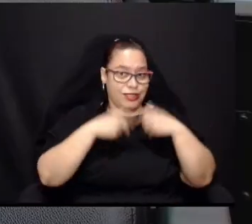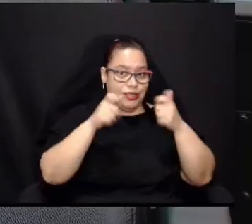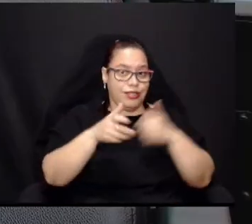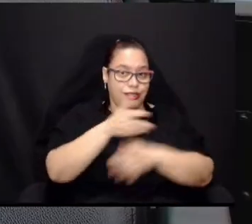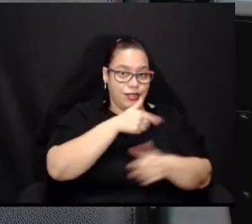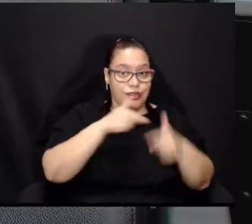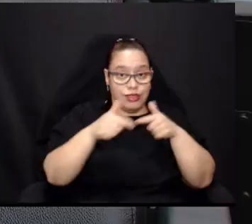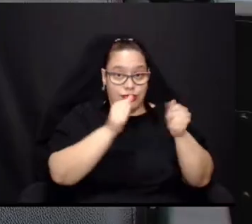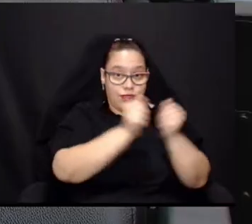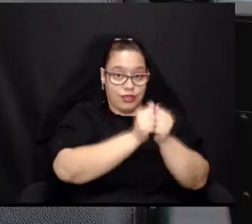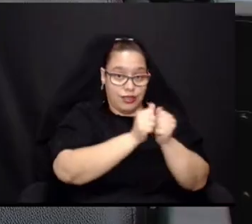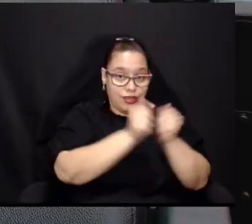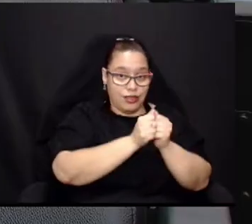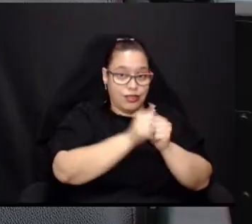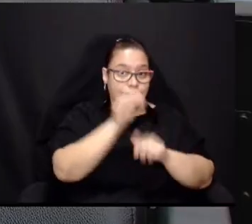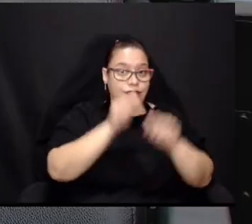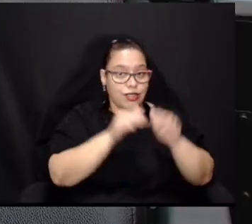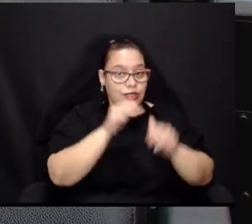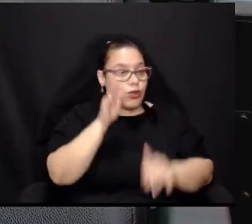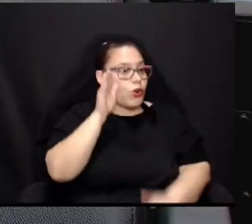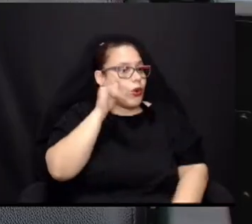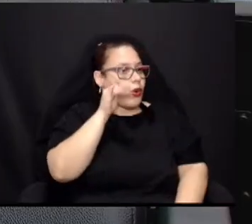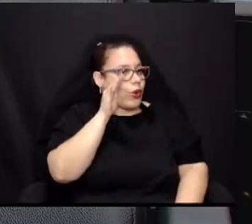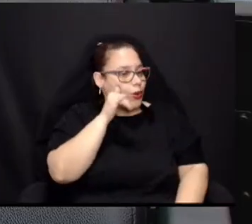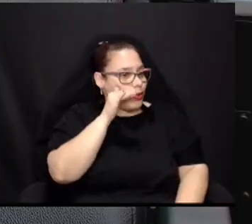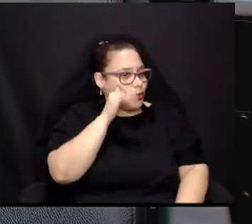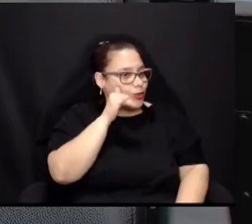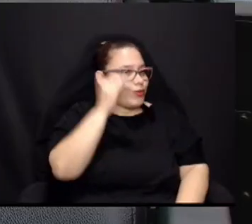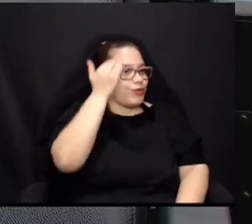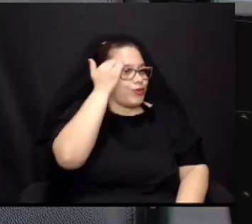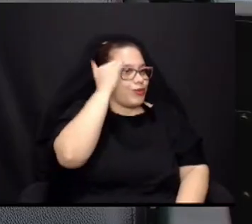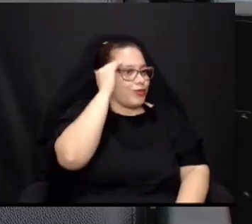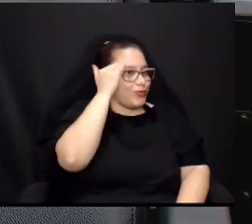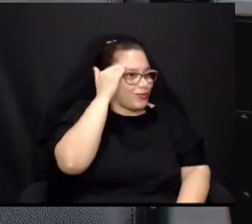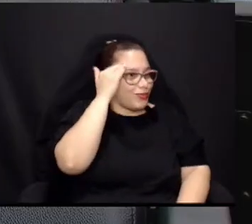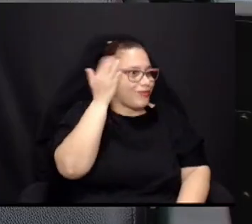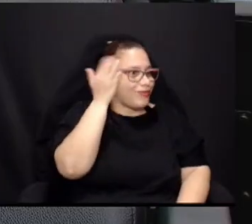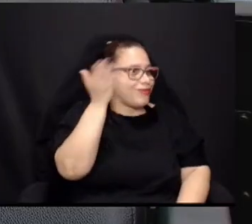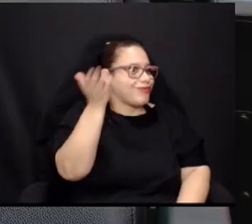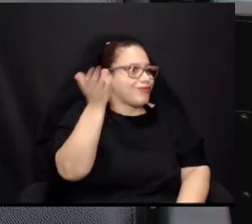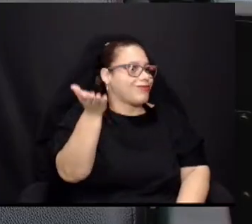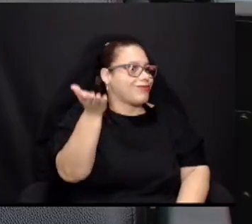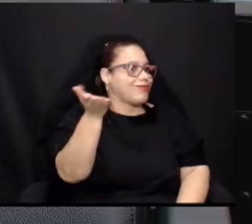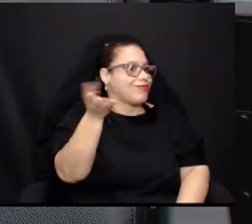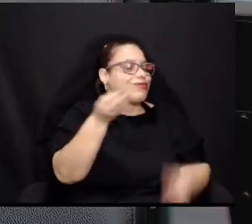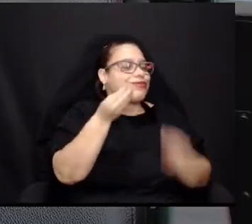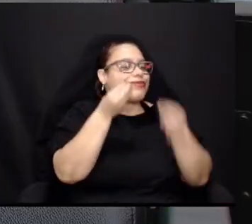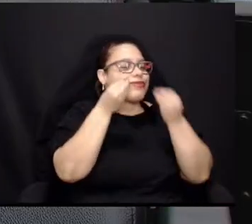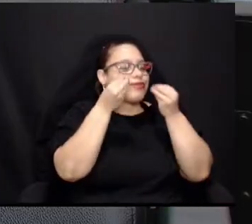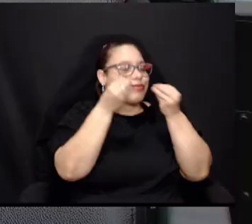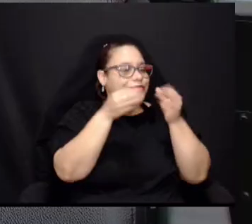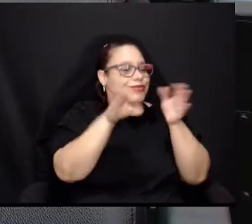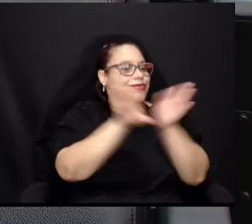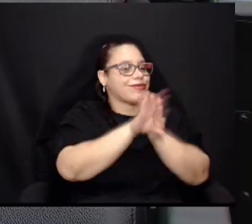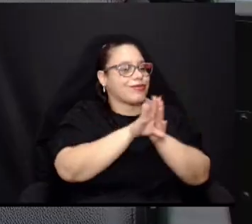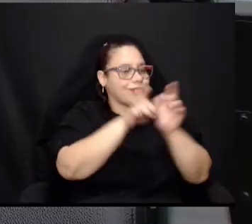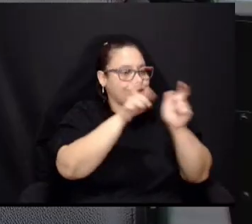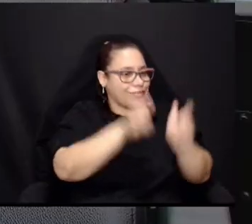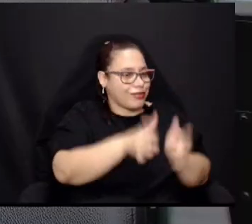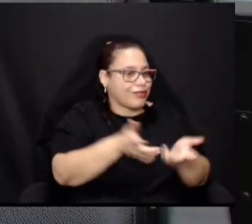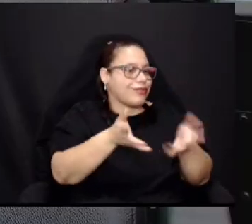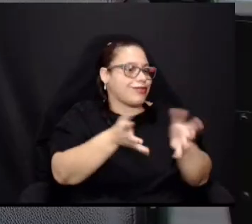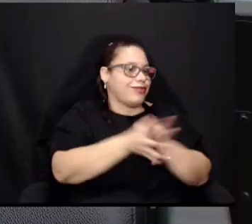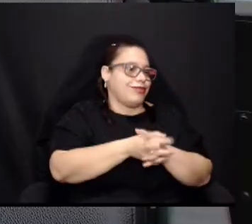às vezes eles ficam curiosos para entender como que a gente chegou até esse lugar. Então a gente acaba, de alguma forma,